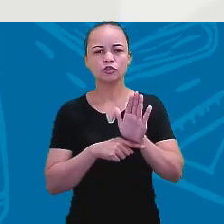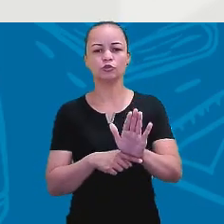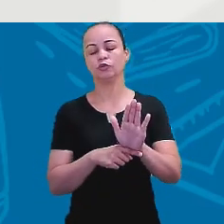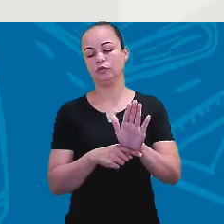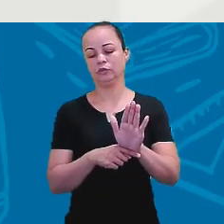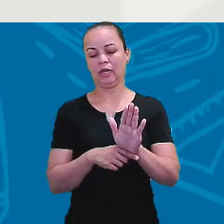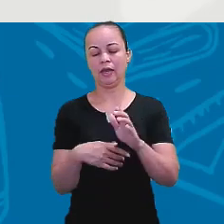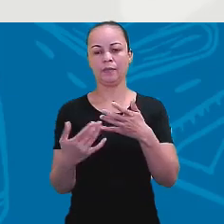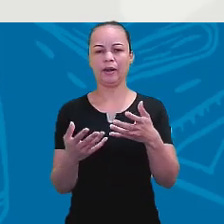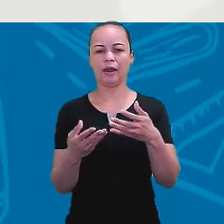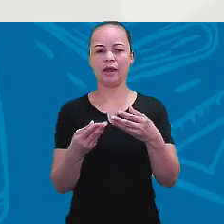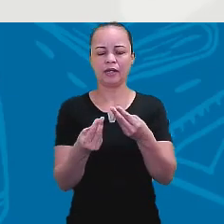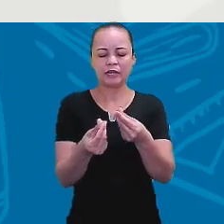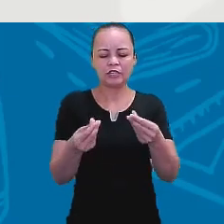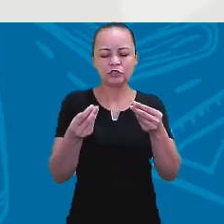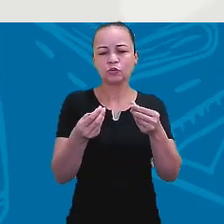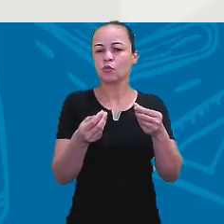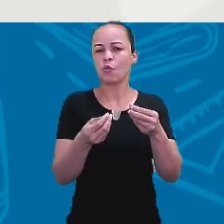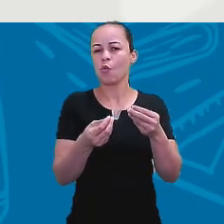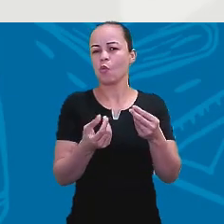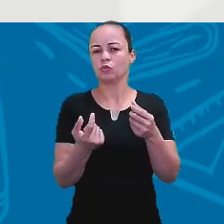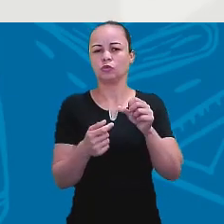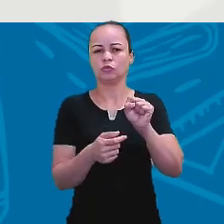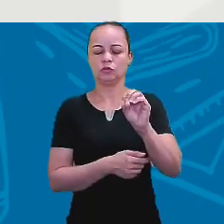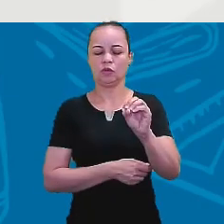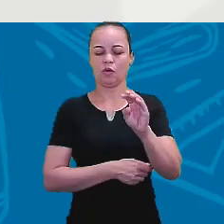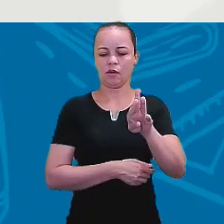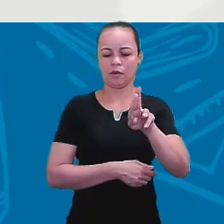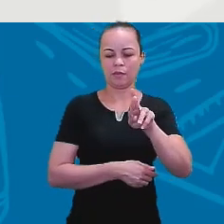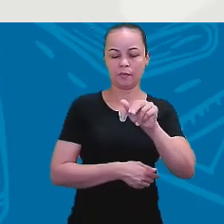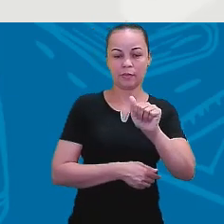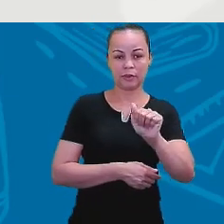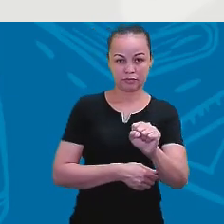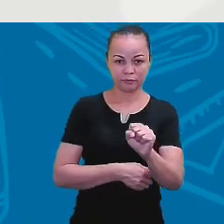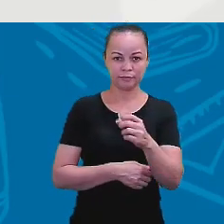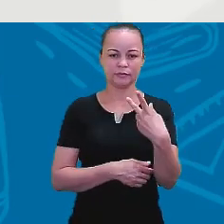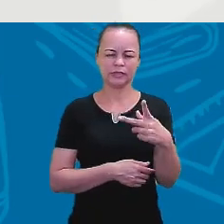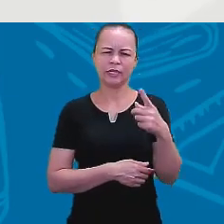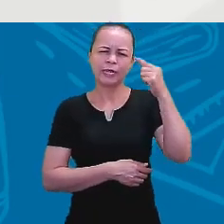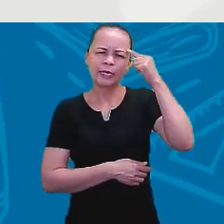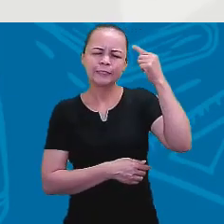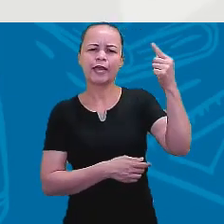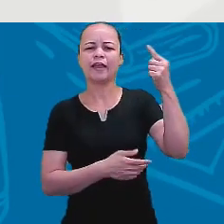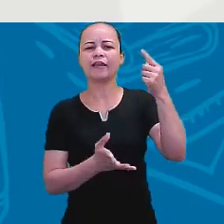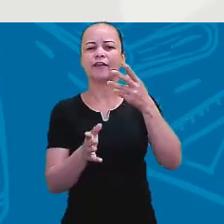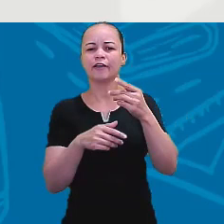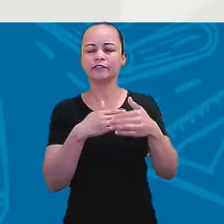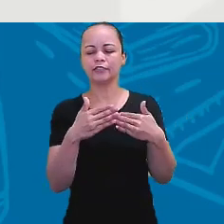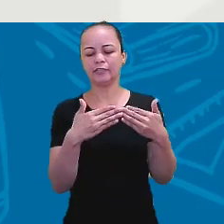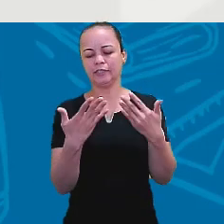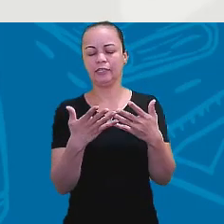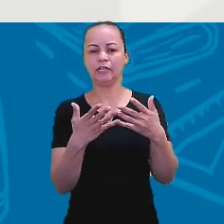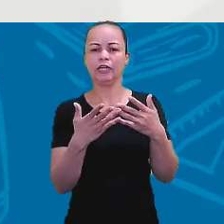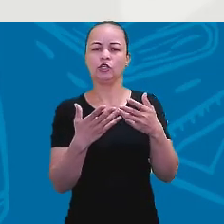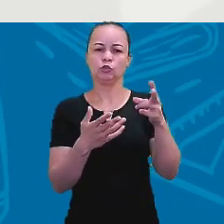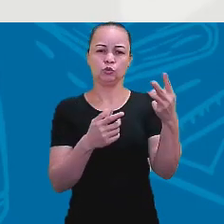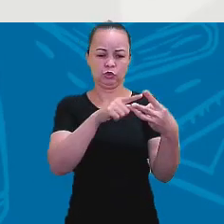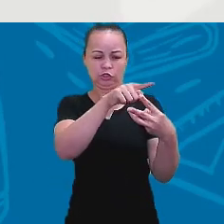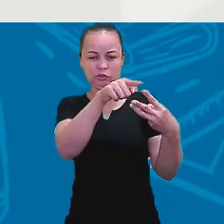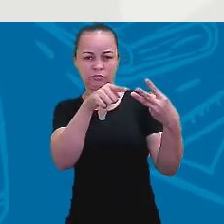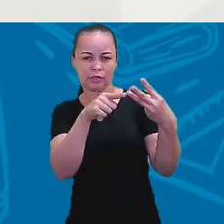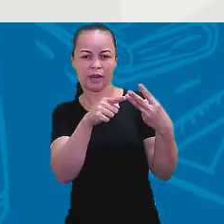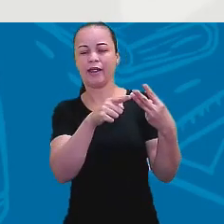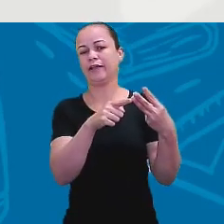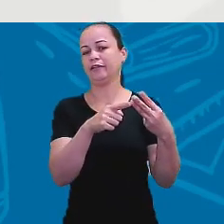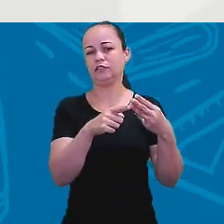sobras são pensadas há muito tempo, gente. Essa ideia da reciclagem, da reutilização e da redução não